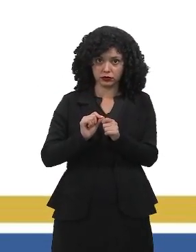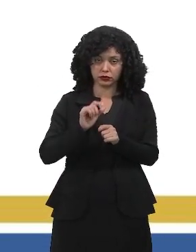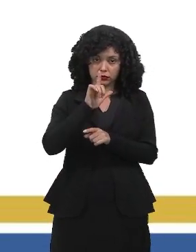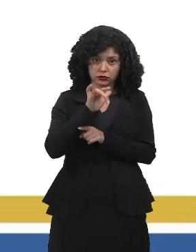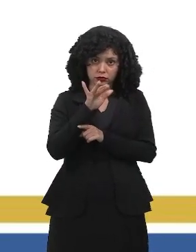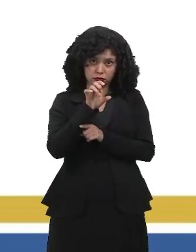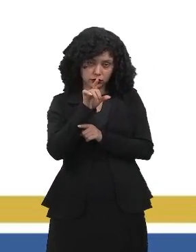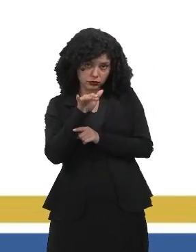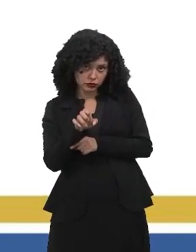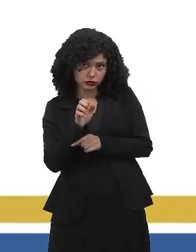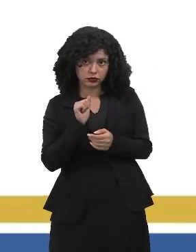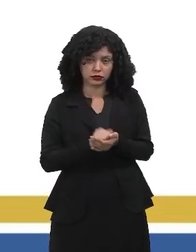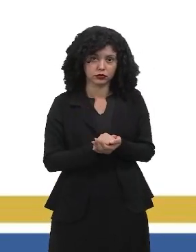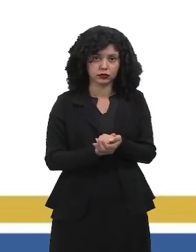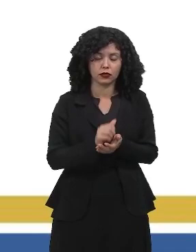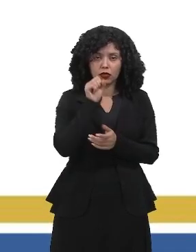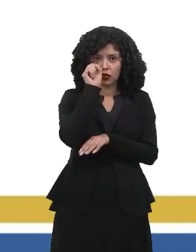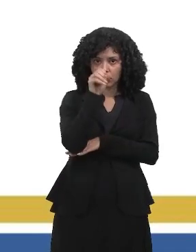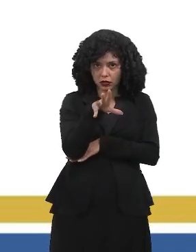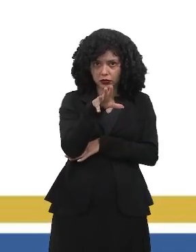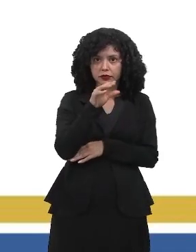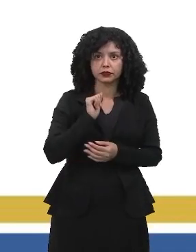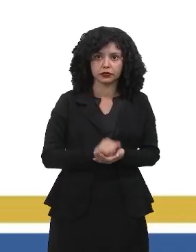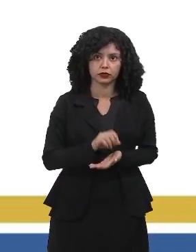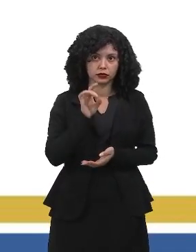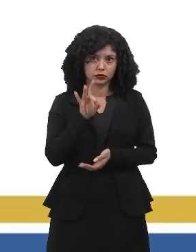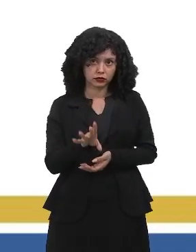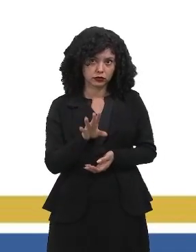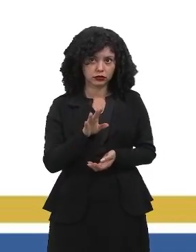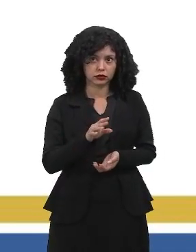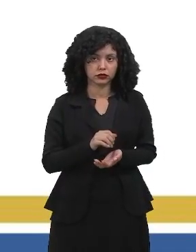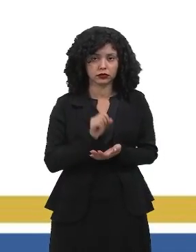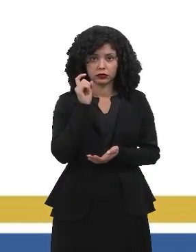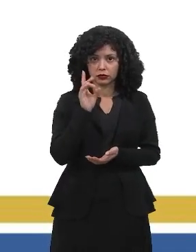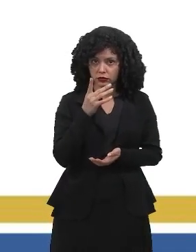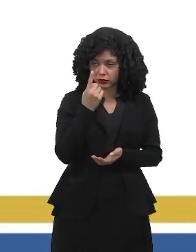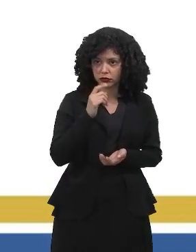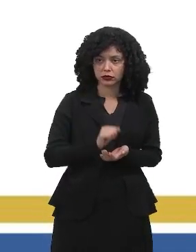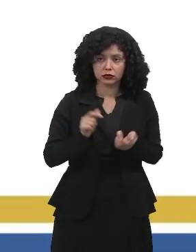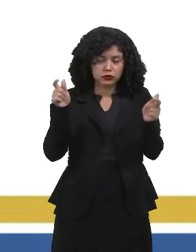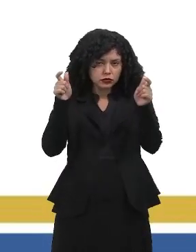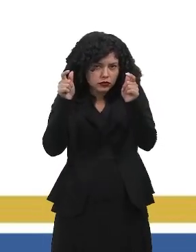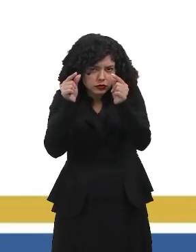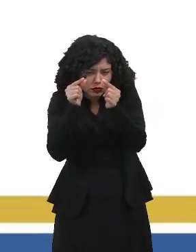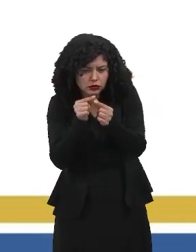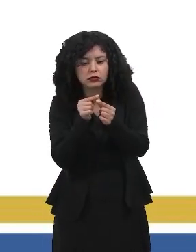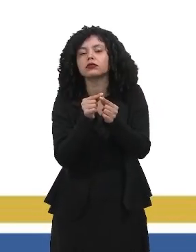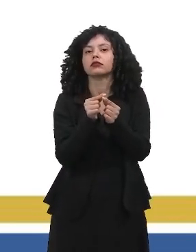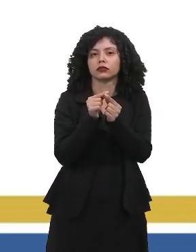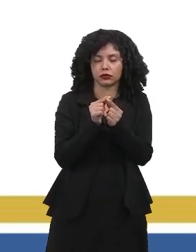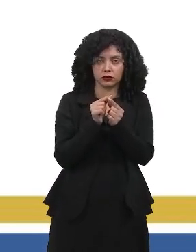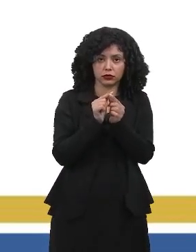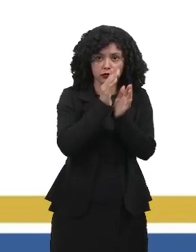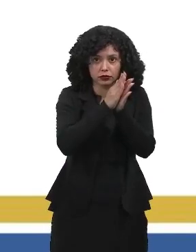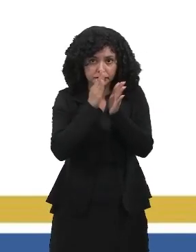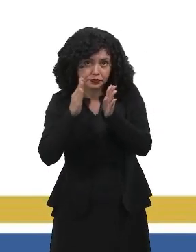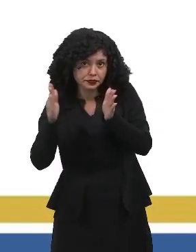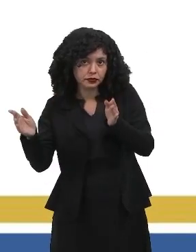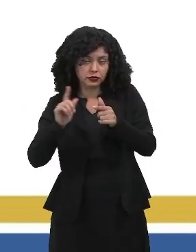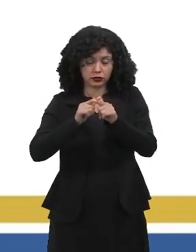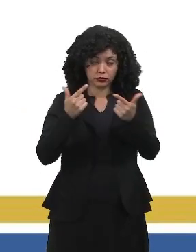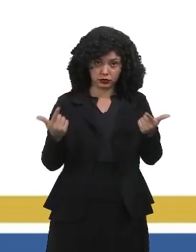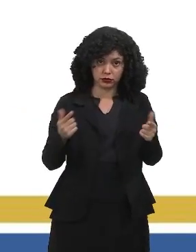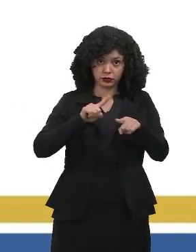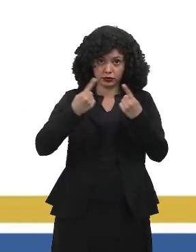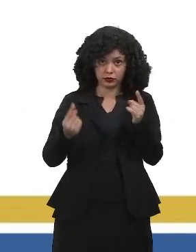que é uma fonte de luz monocromática, que só tem apenas uma luz, né? Quanto menores as dimensões dessas cavidades, mais